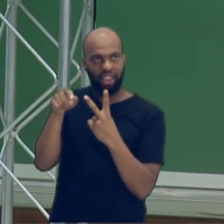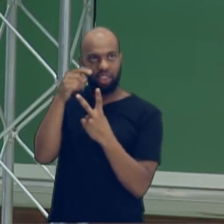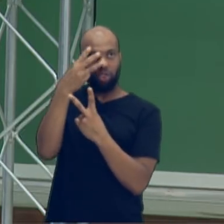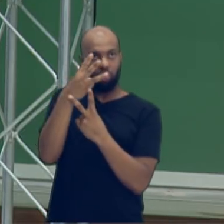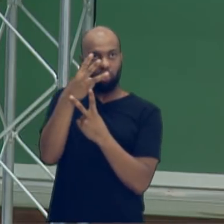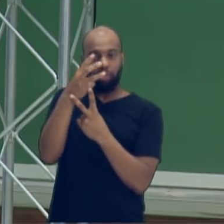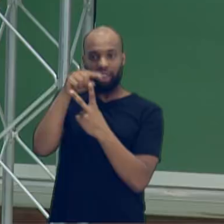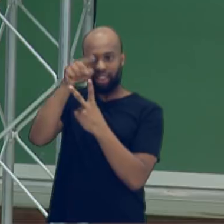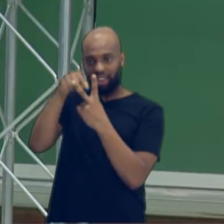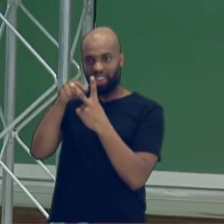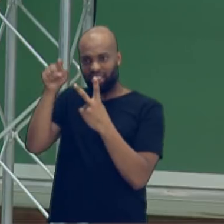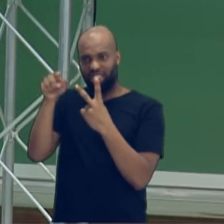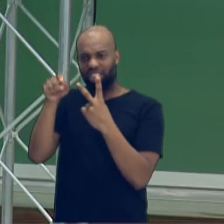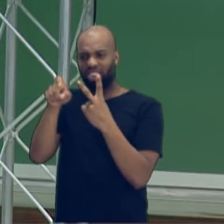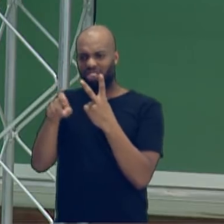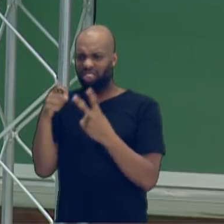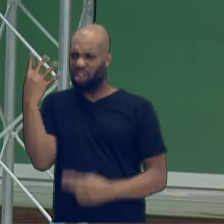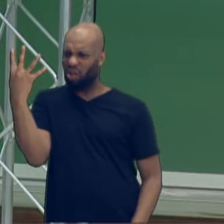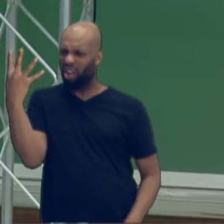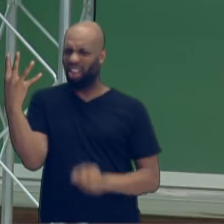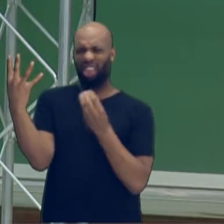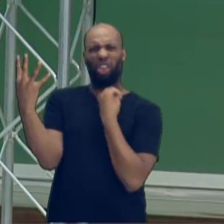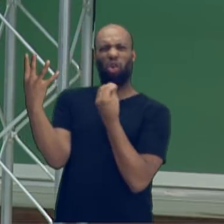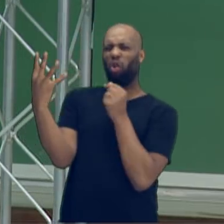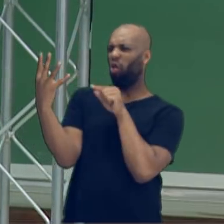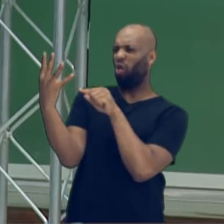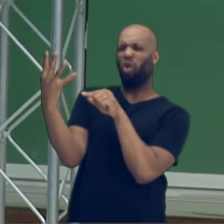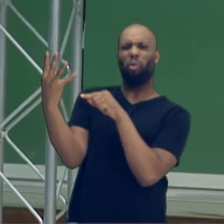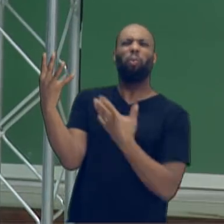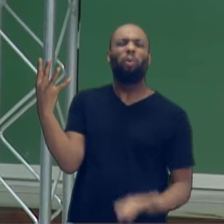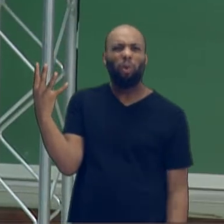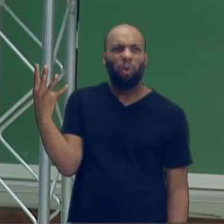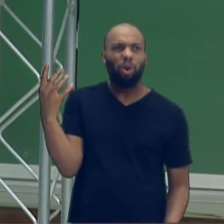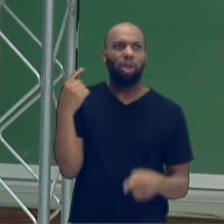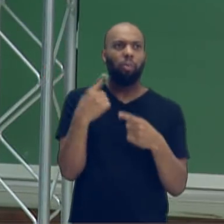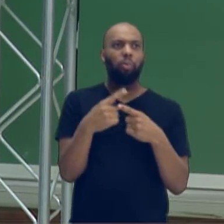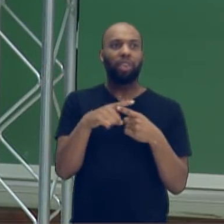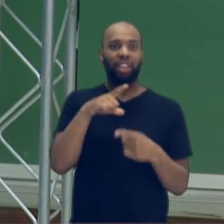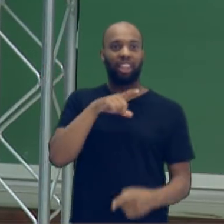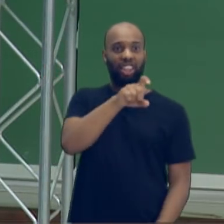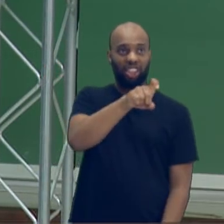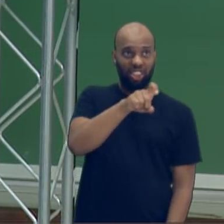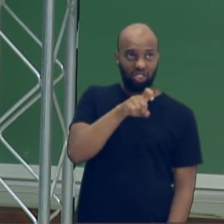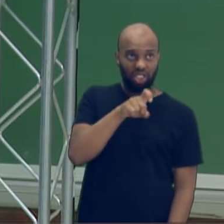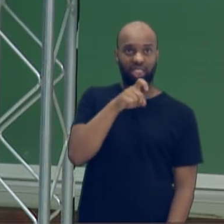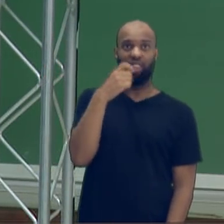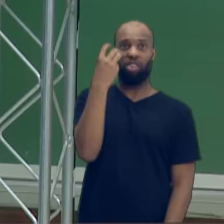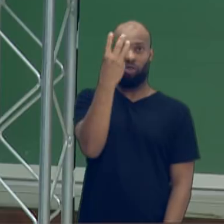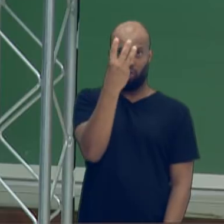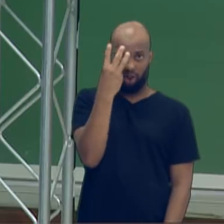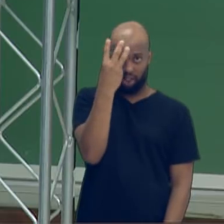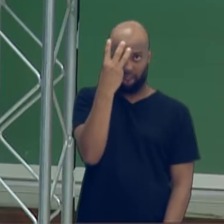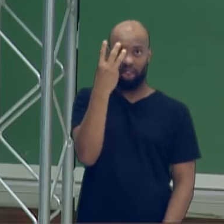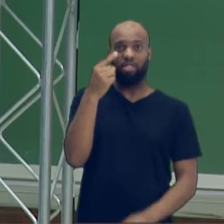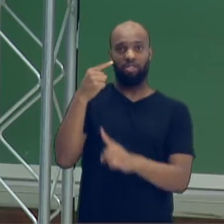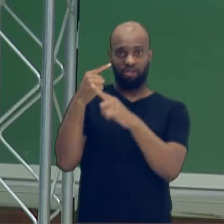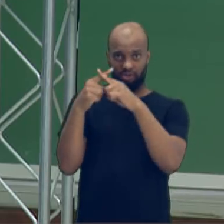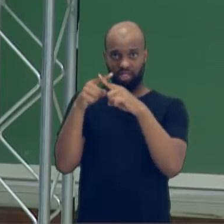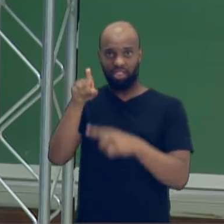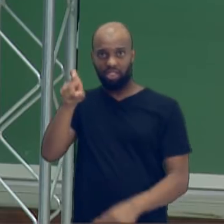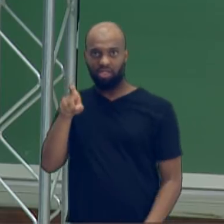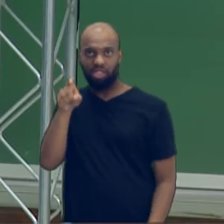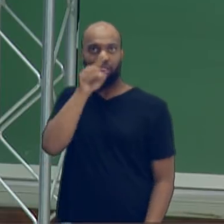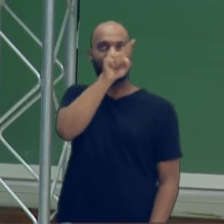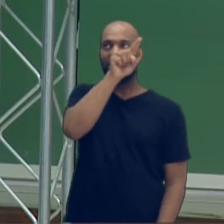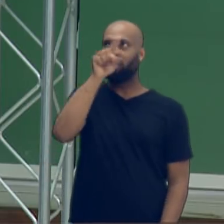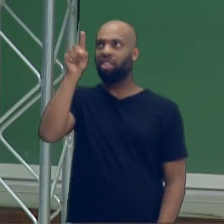quarta potência. Mas de onde que saiu esse x elevado à quarta potência? Ele saiu dessa multiplicação, x elevado ao cubo vezes